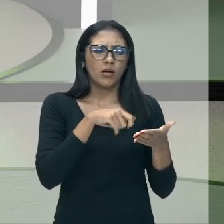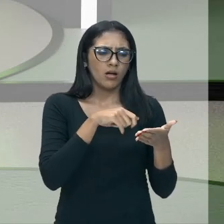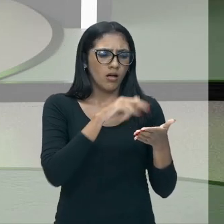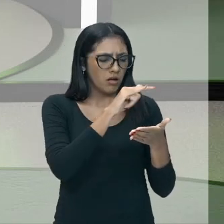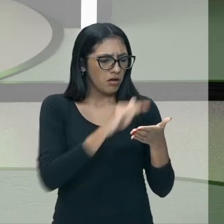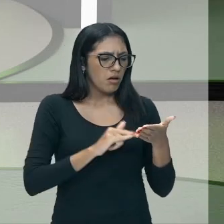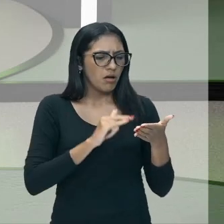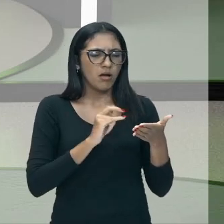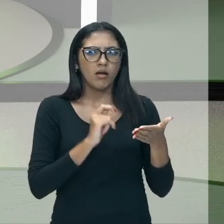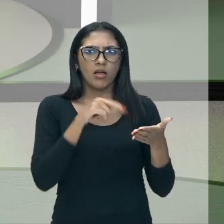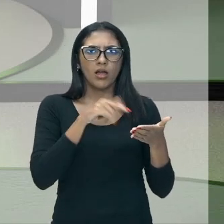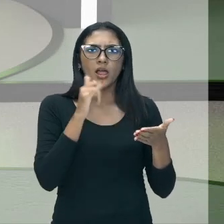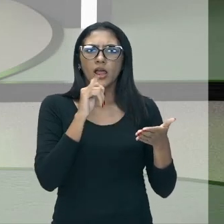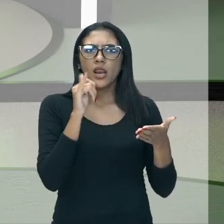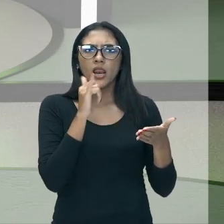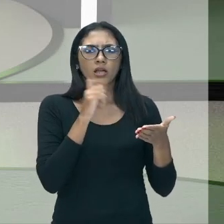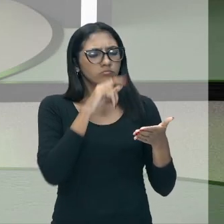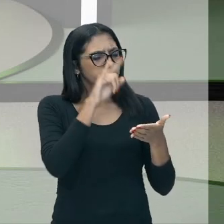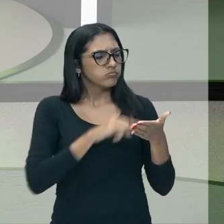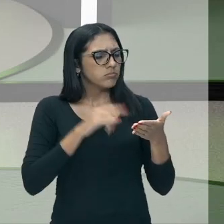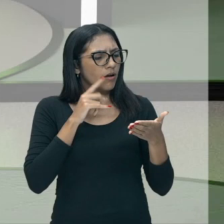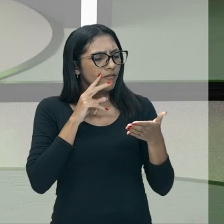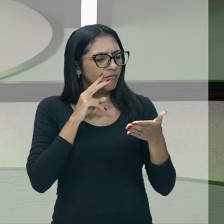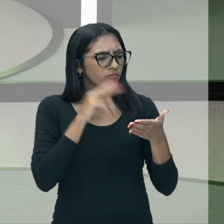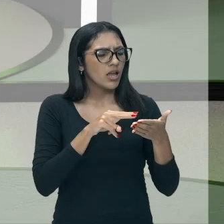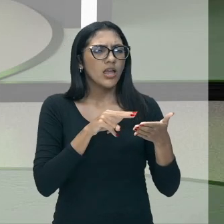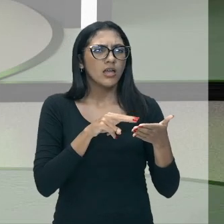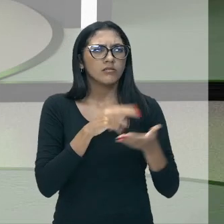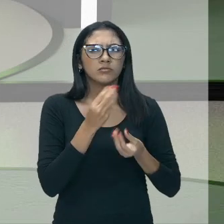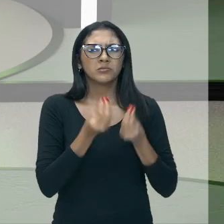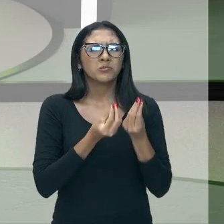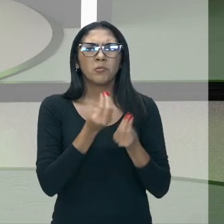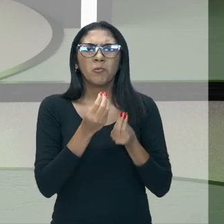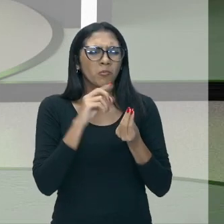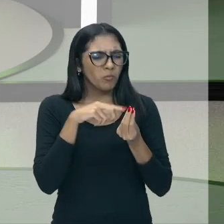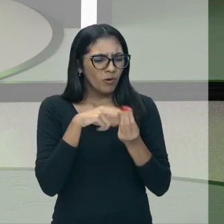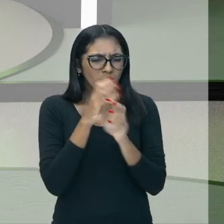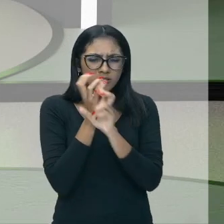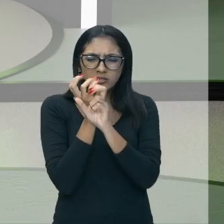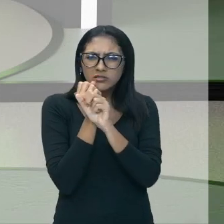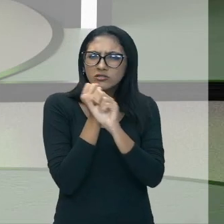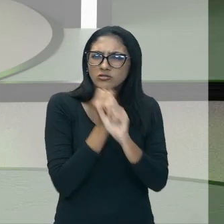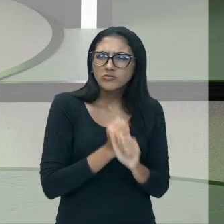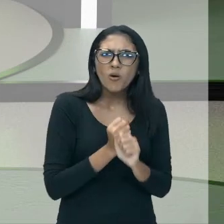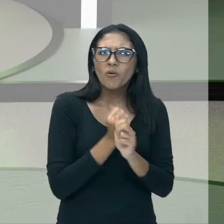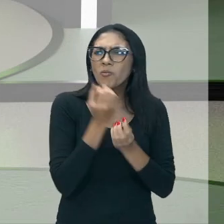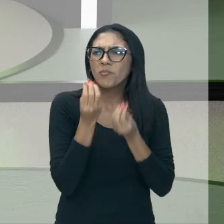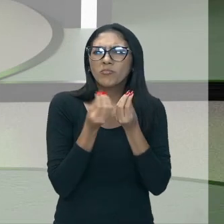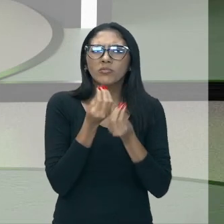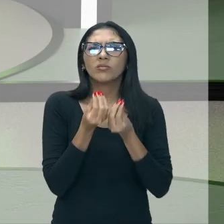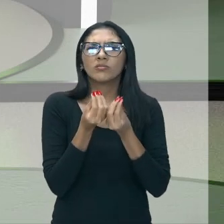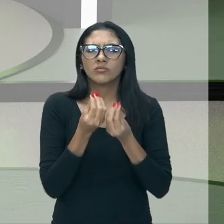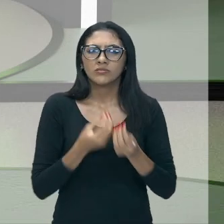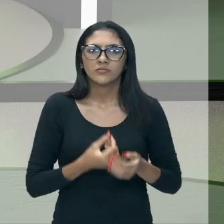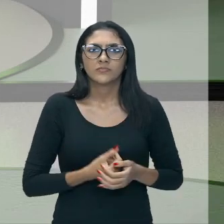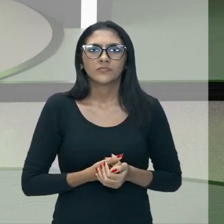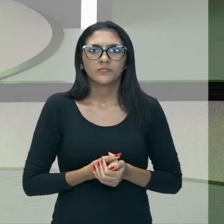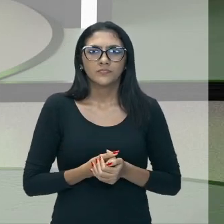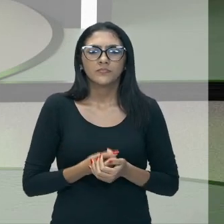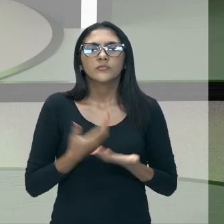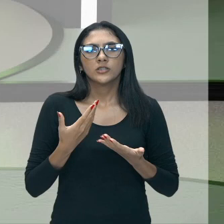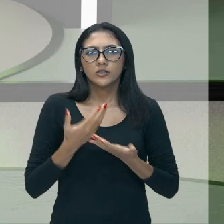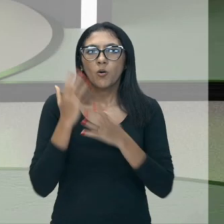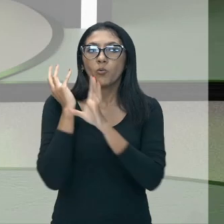cálculo. E esse cálculo, quando eu te pergunto aí como funciona o consumo de energia elétrica? O consumo de